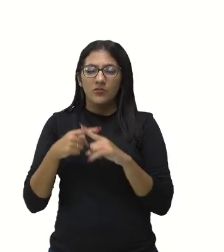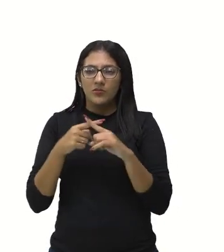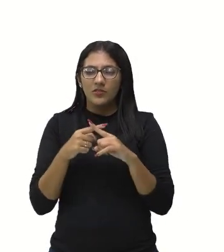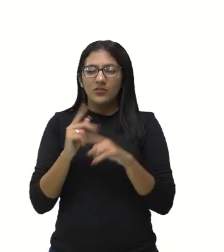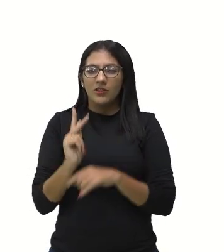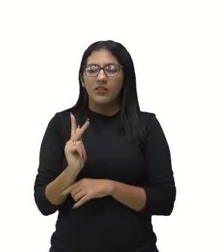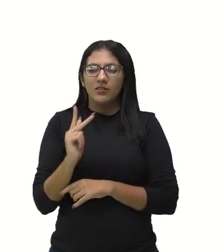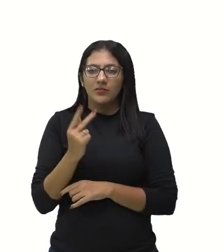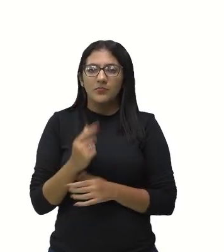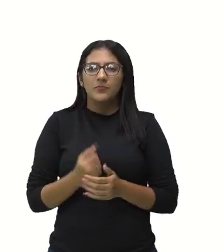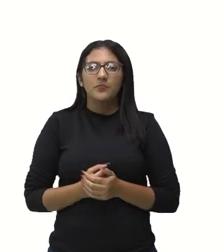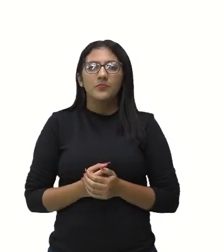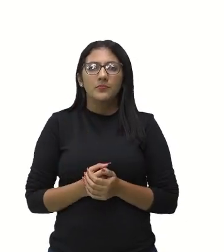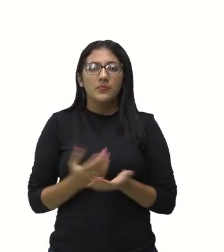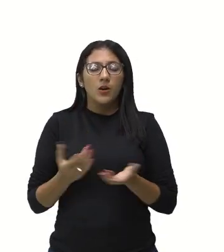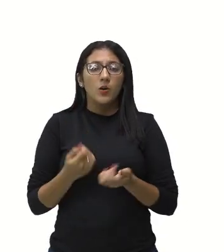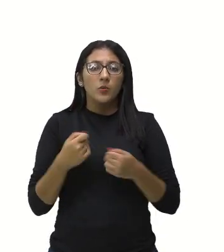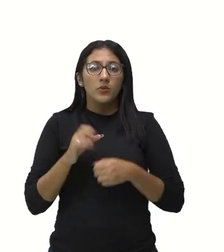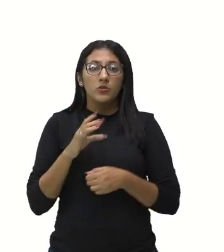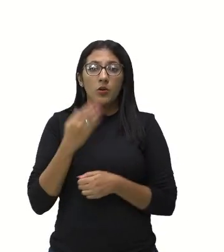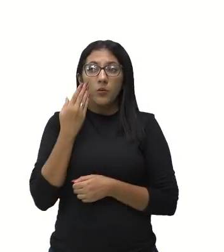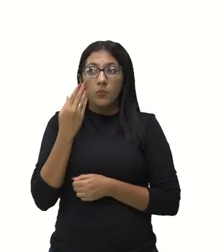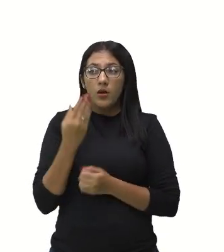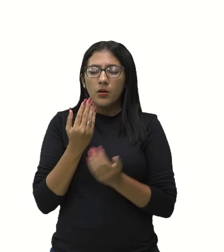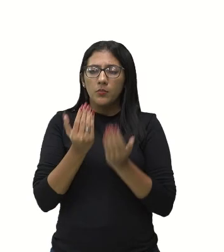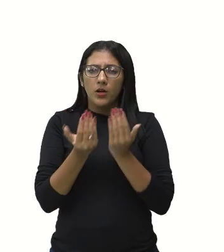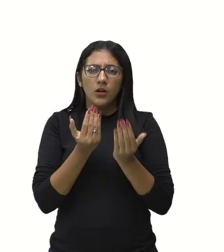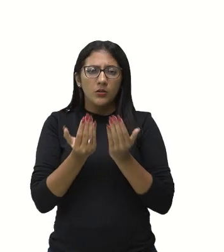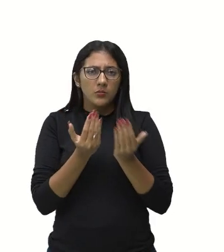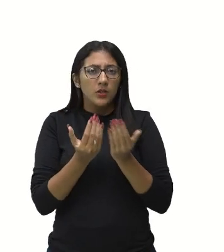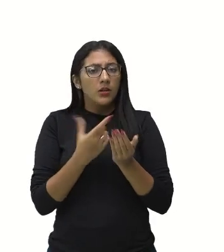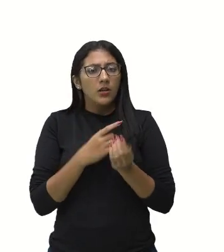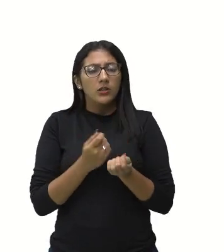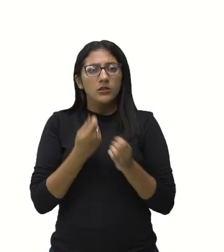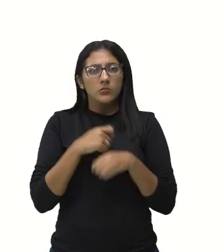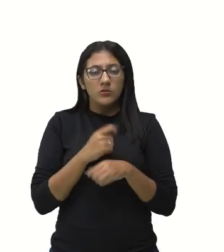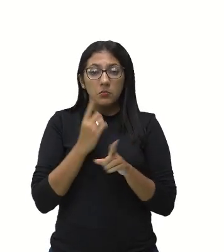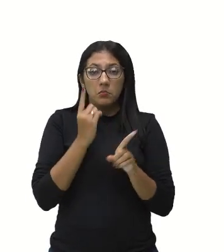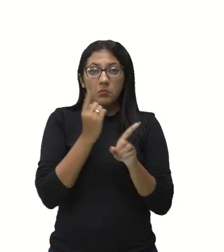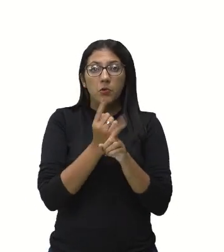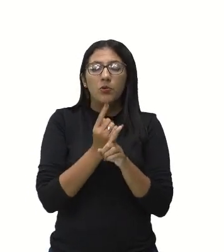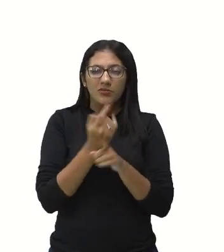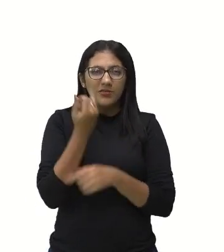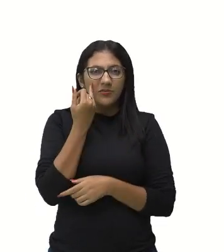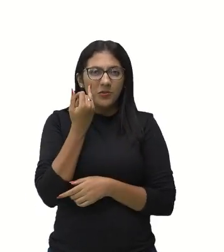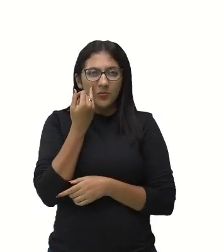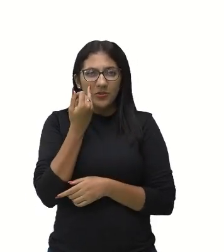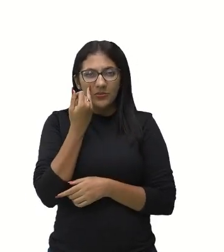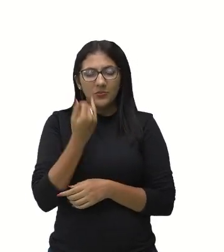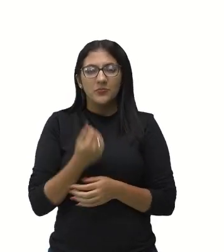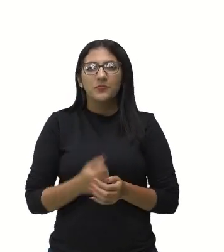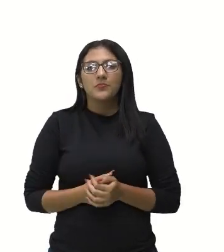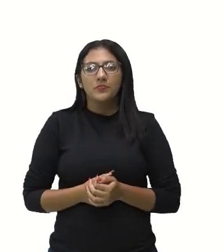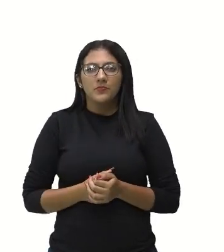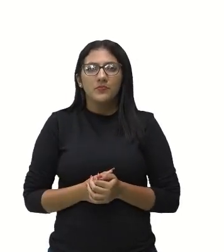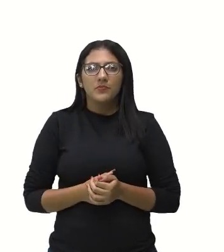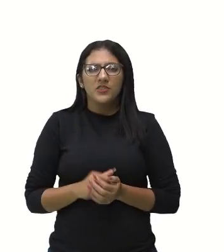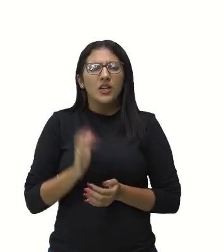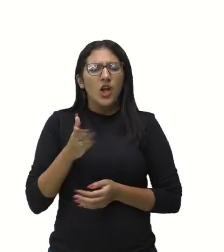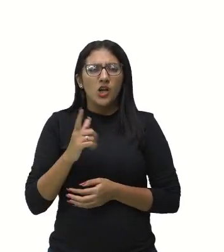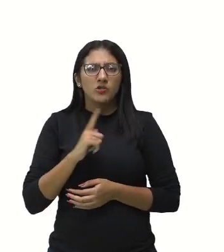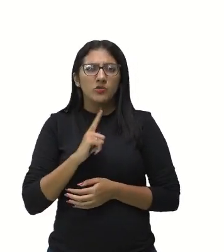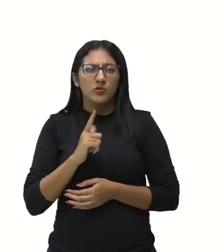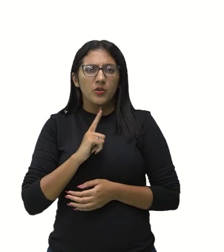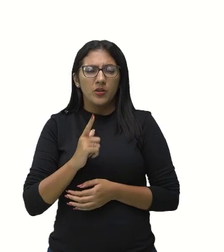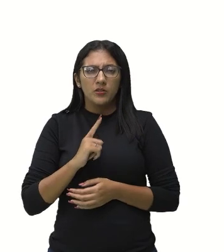altura. Então eu vou usar essa relação para poder encontrar a informação que está faltando. Como eu já tenho aqui o